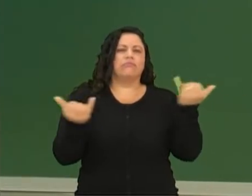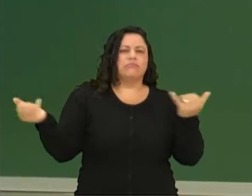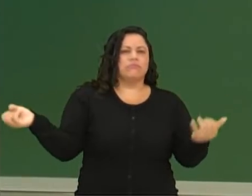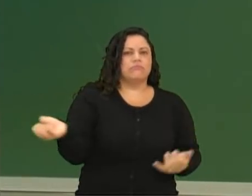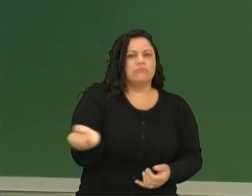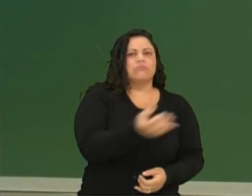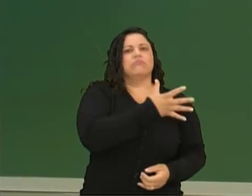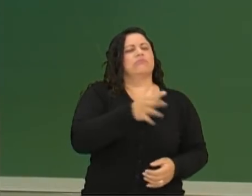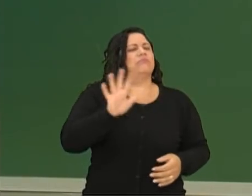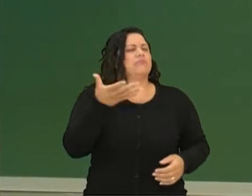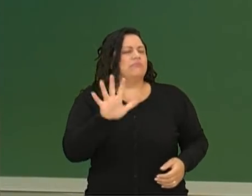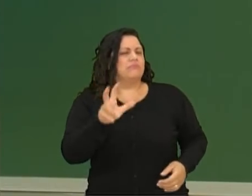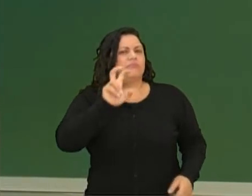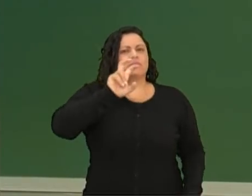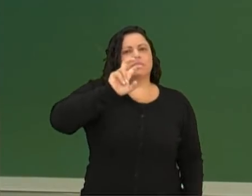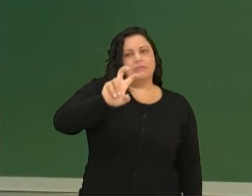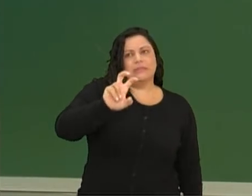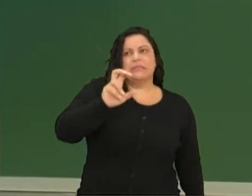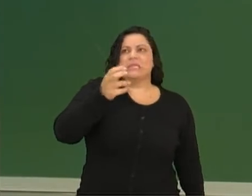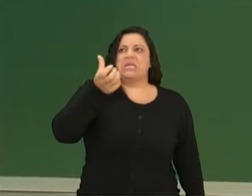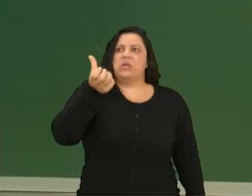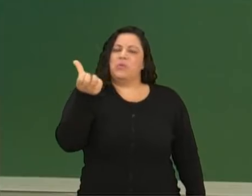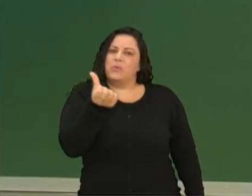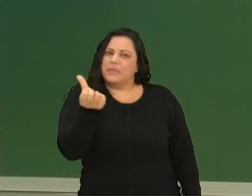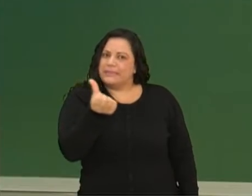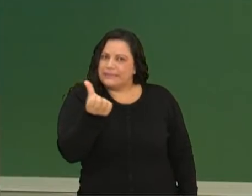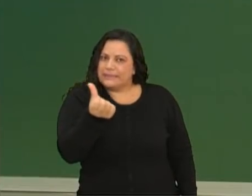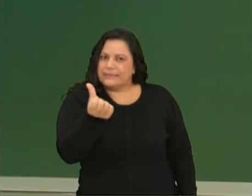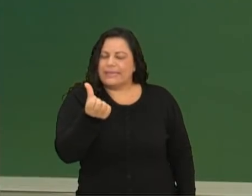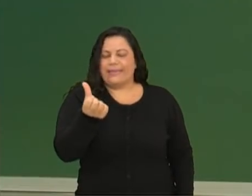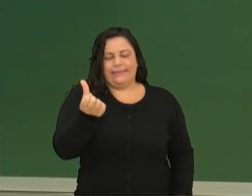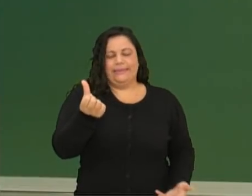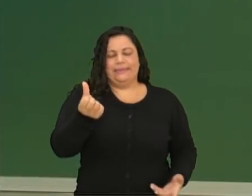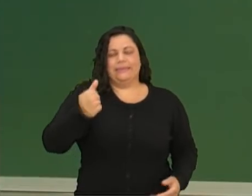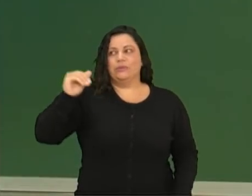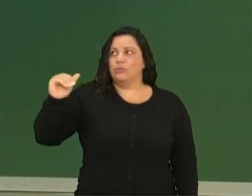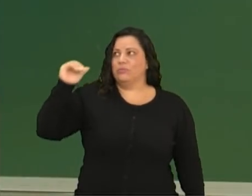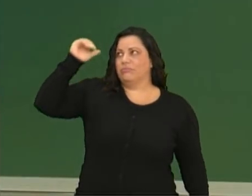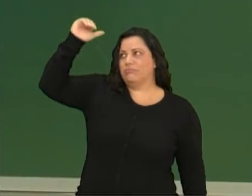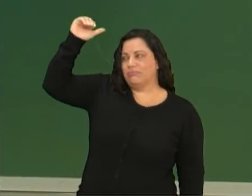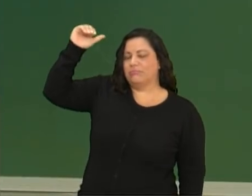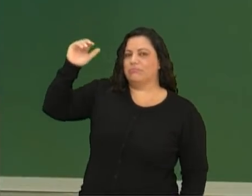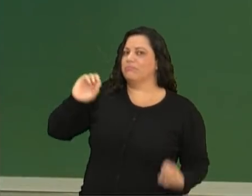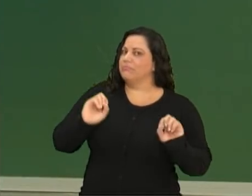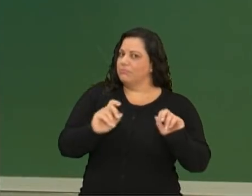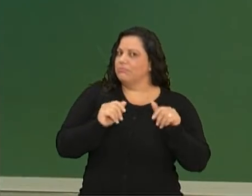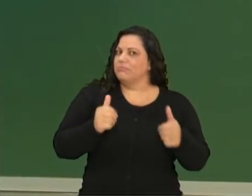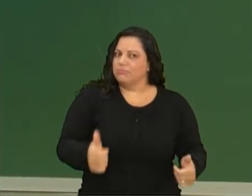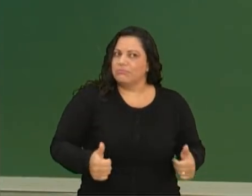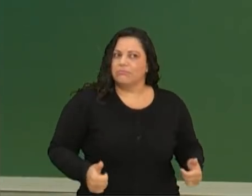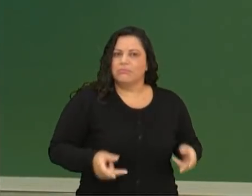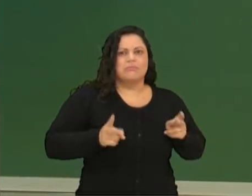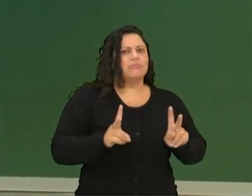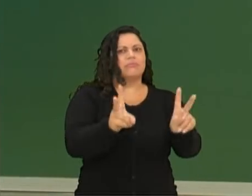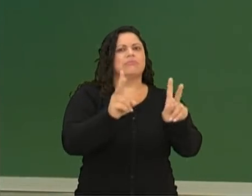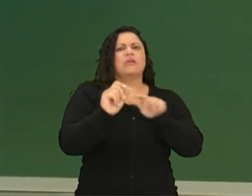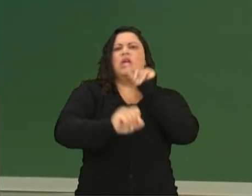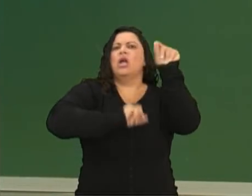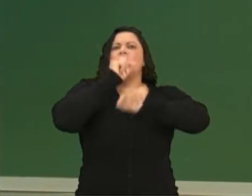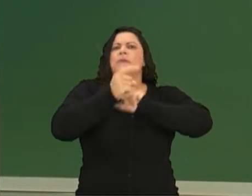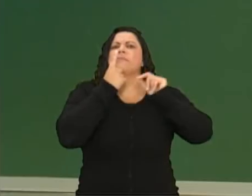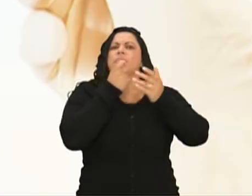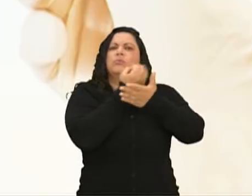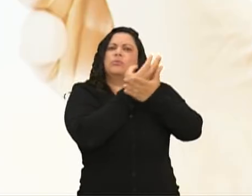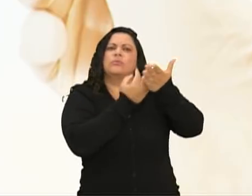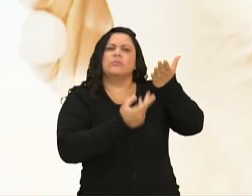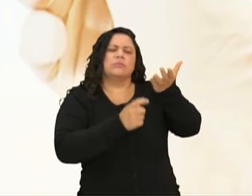5 litros, 6 litros de sangue no indivíduo adulto, ok? Continuando então, e do que o sangue é composto,